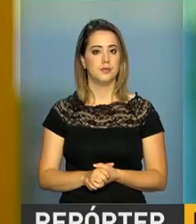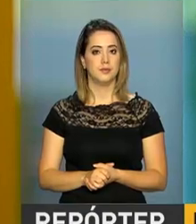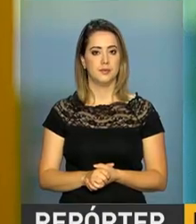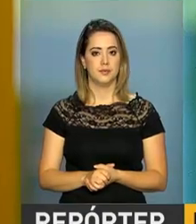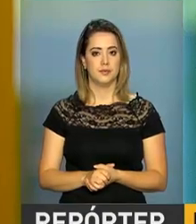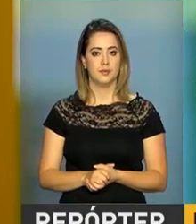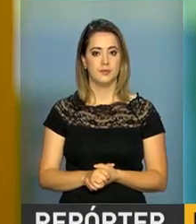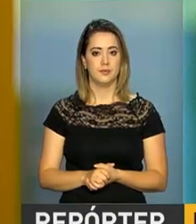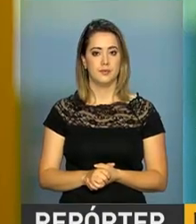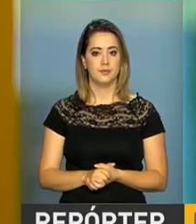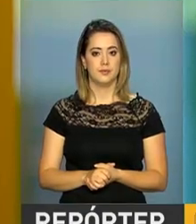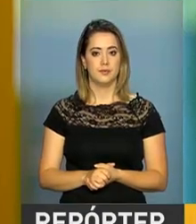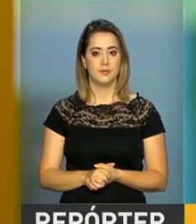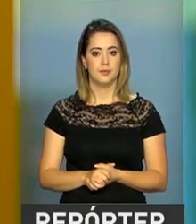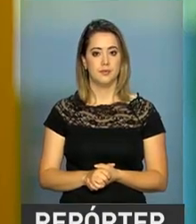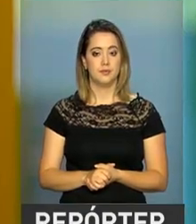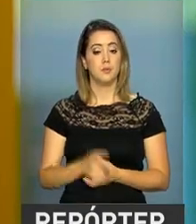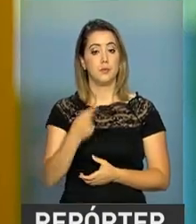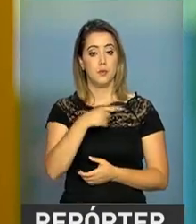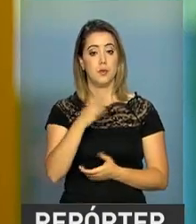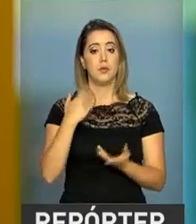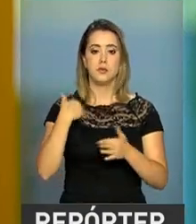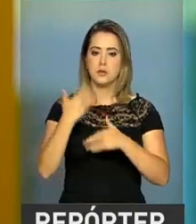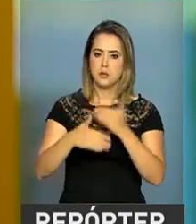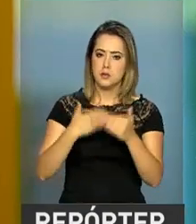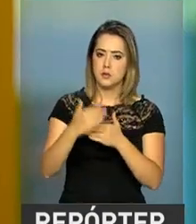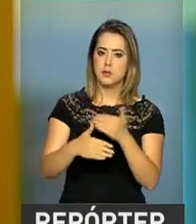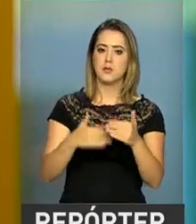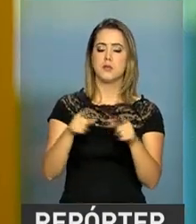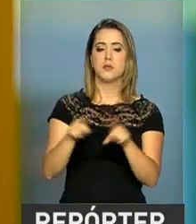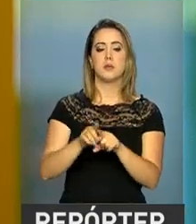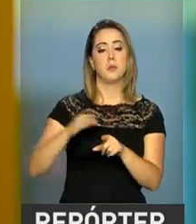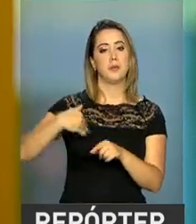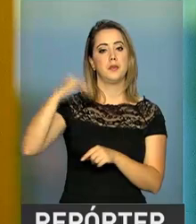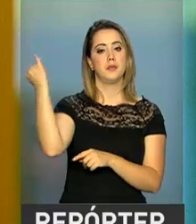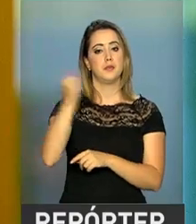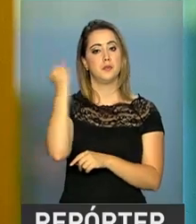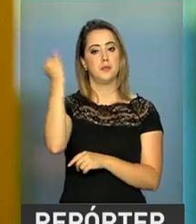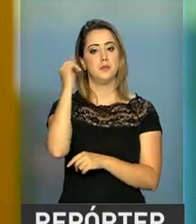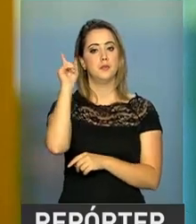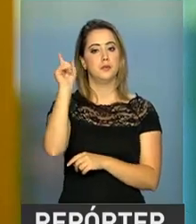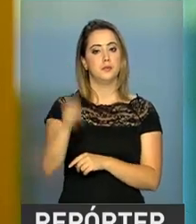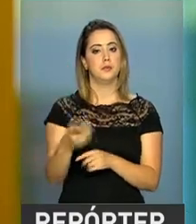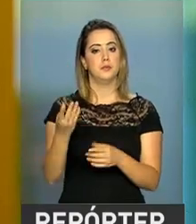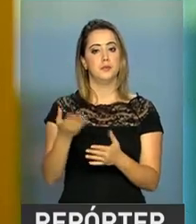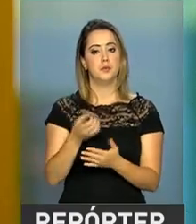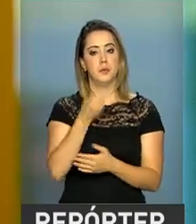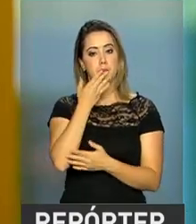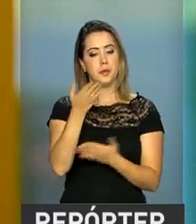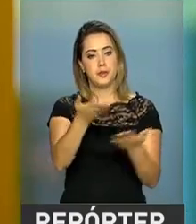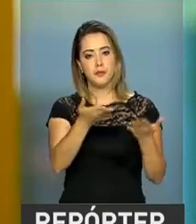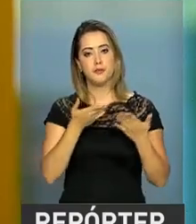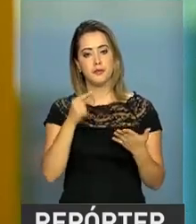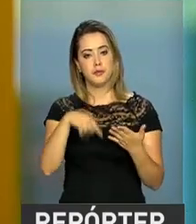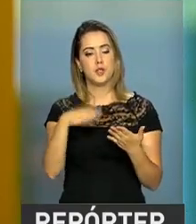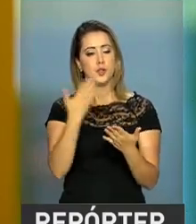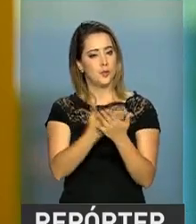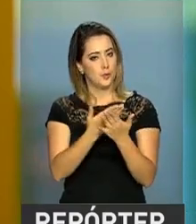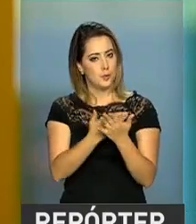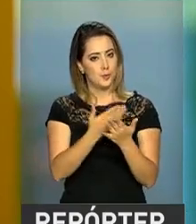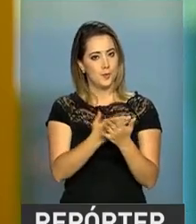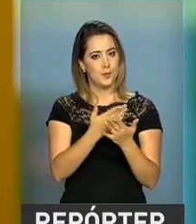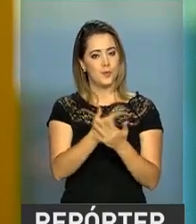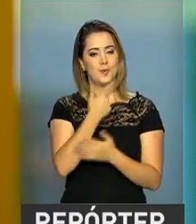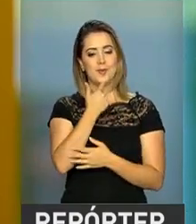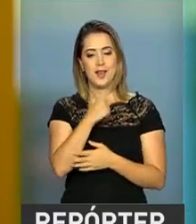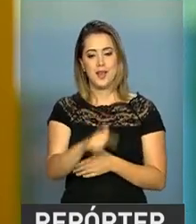Então, o mandarim está cada vez mais importante. Bem-vindos a virem estudar a